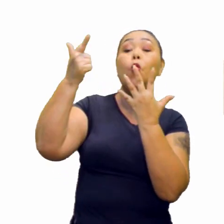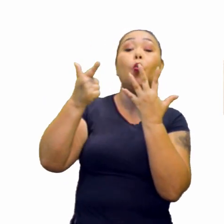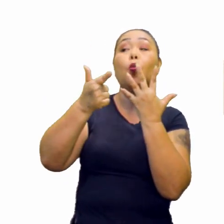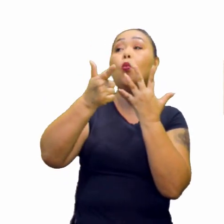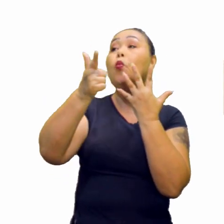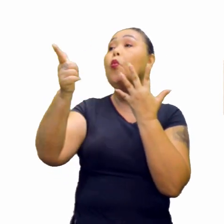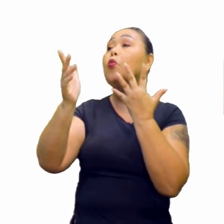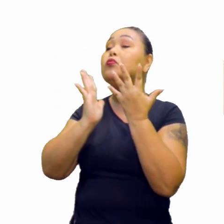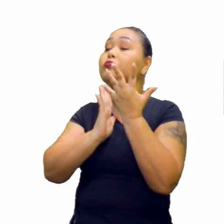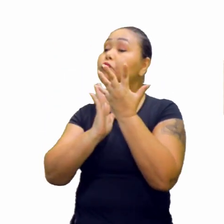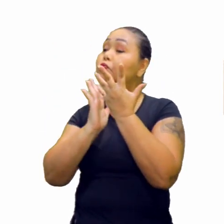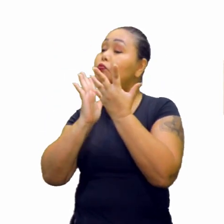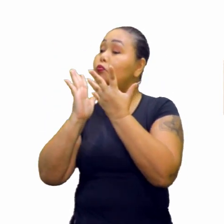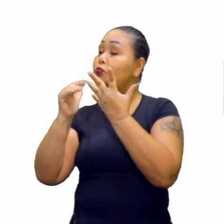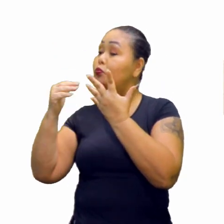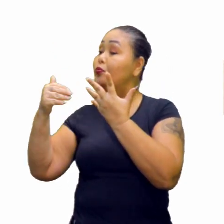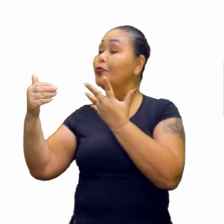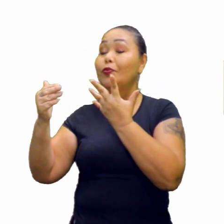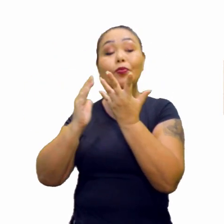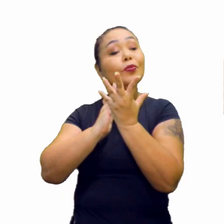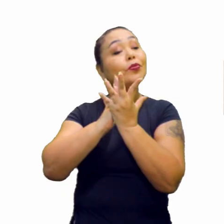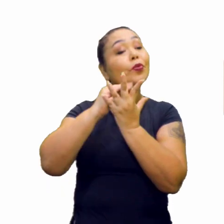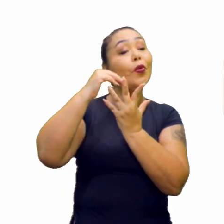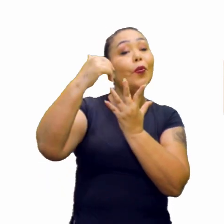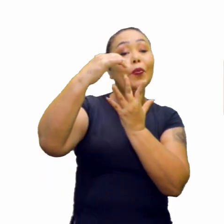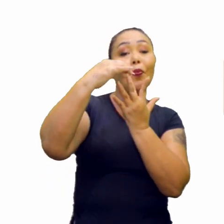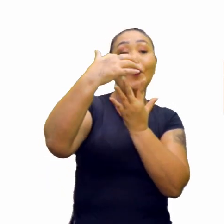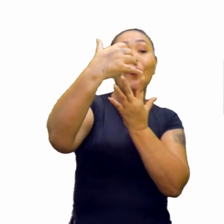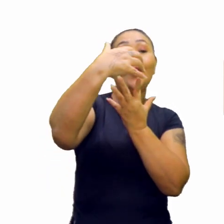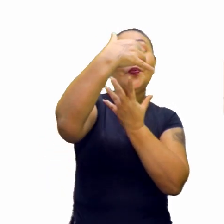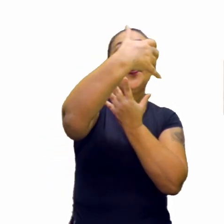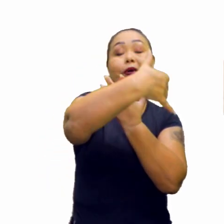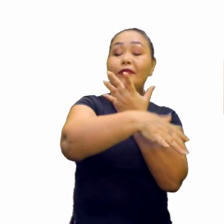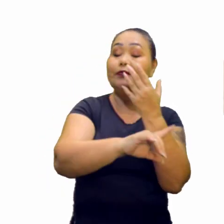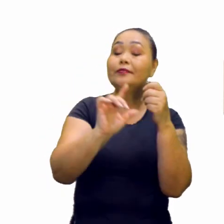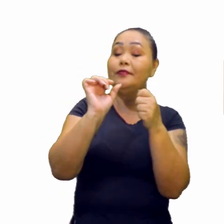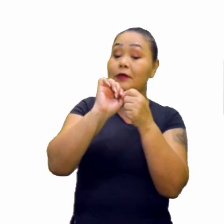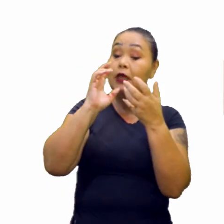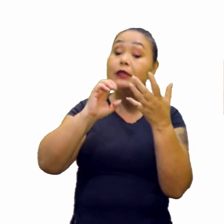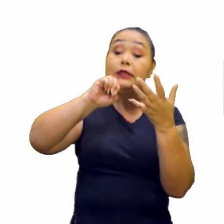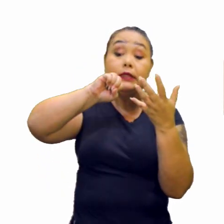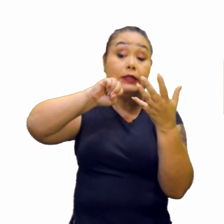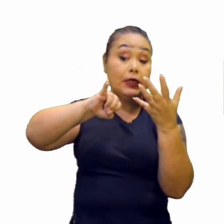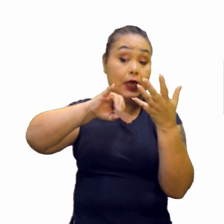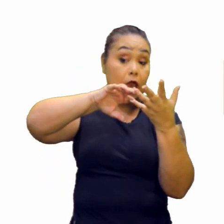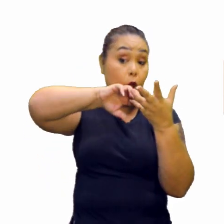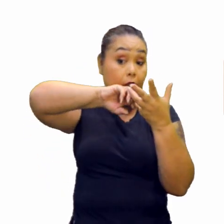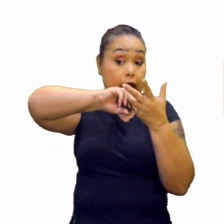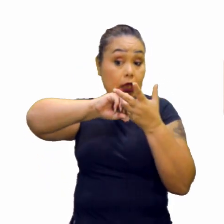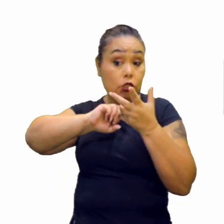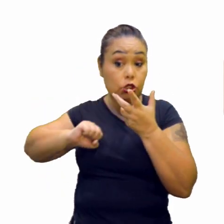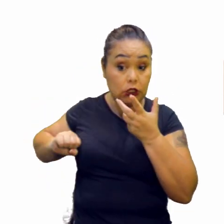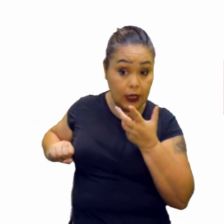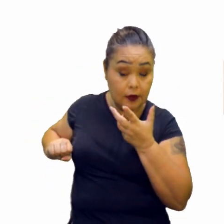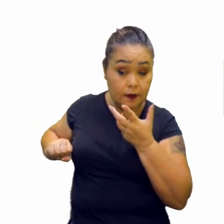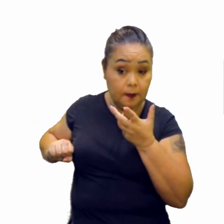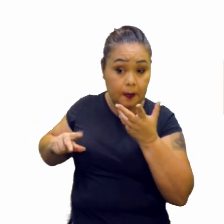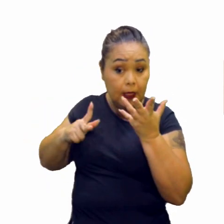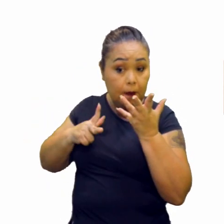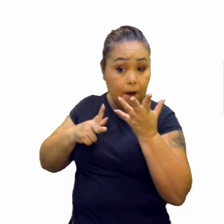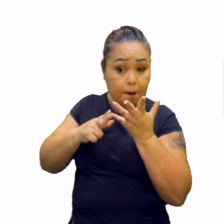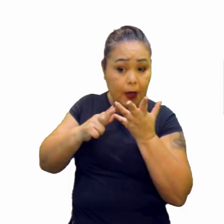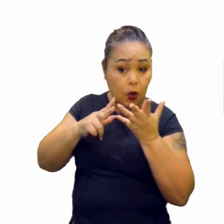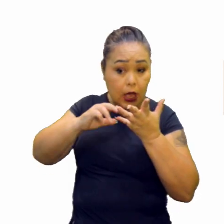fase de desenvolvimento. Então, se eu suprimir, quer dizer, se eu retirei uma determinada parte do